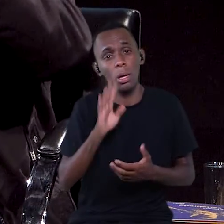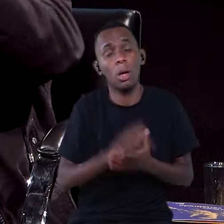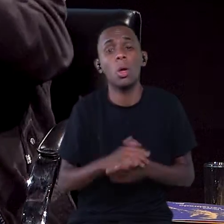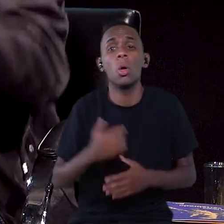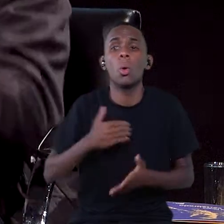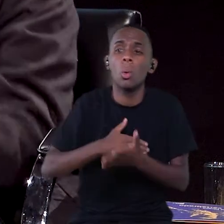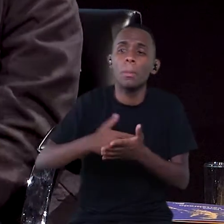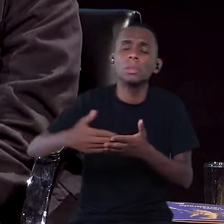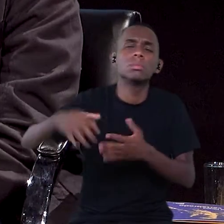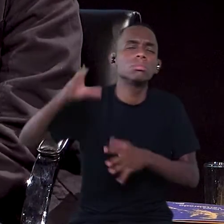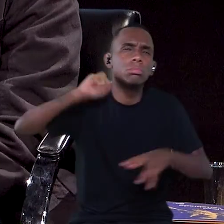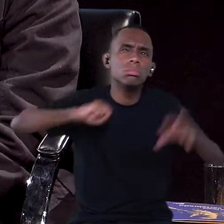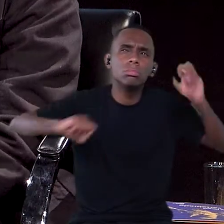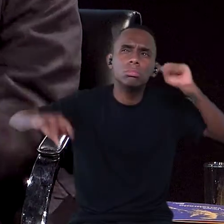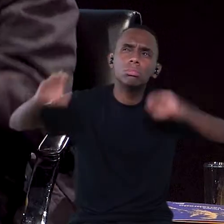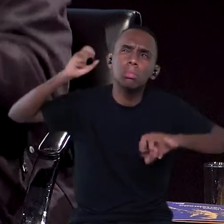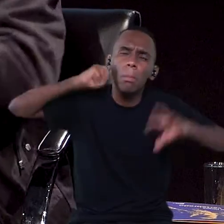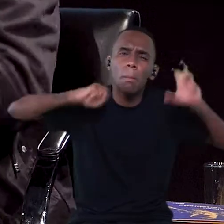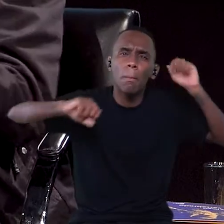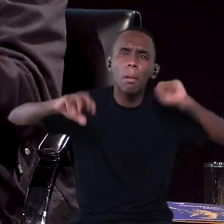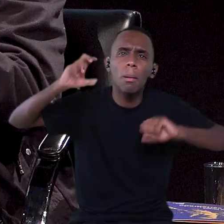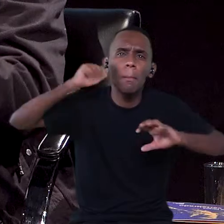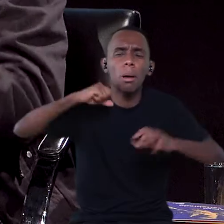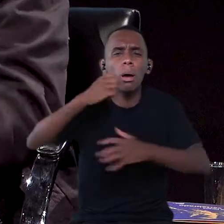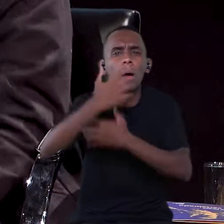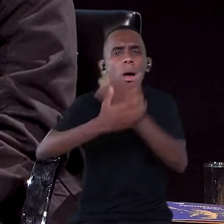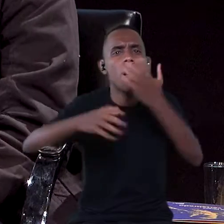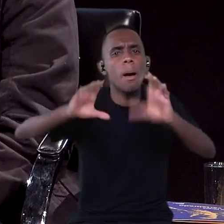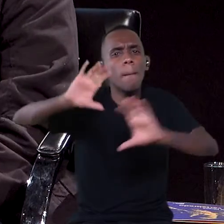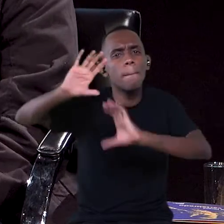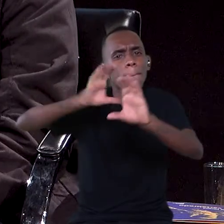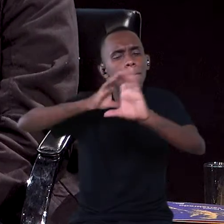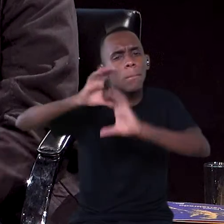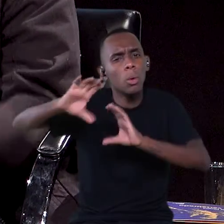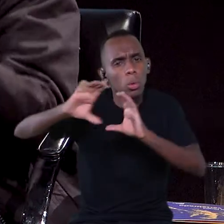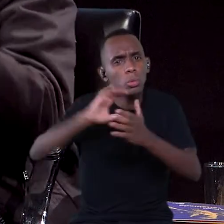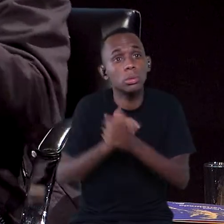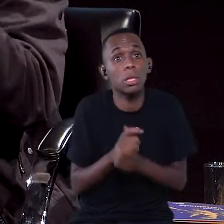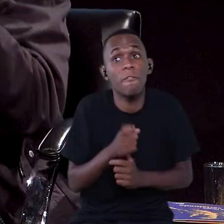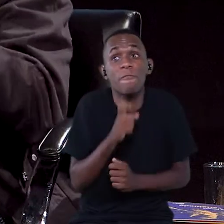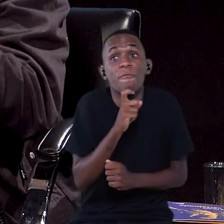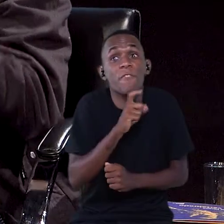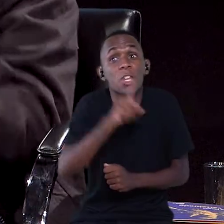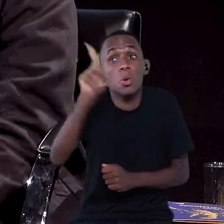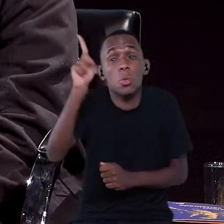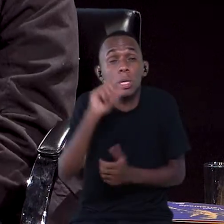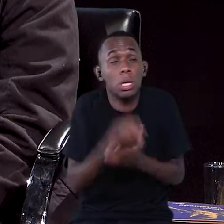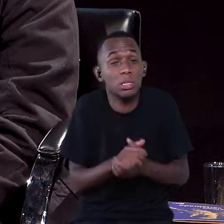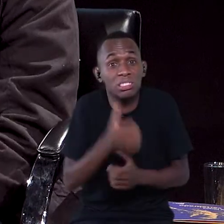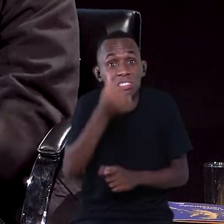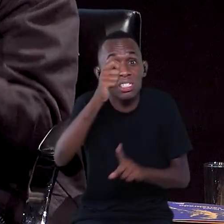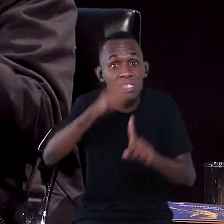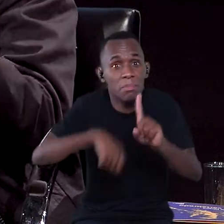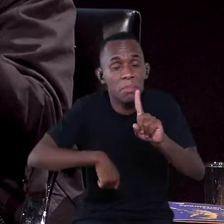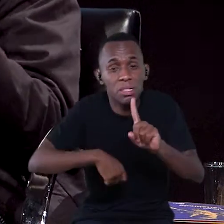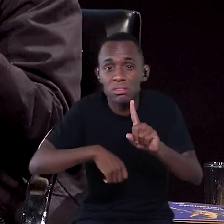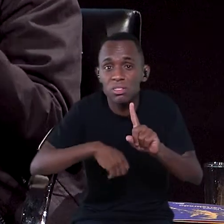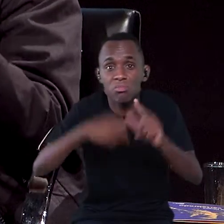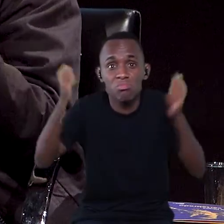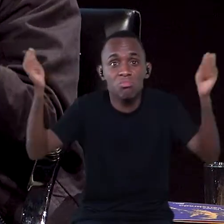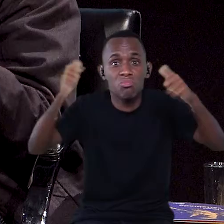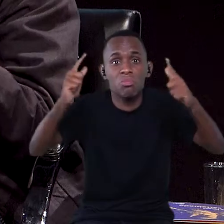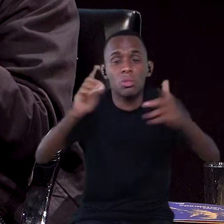escutar toda a discografia dele. É claro, pela saudade do país e tudo mais, né? Um frio tremendo, 6 meses sem sol, mas havia